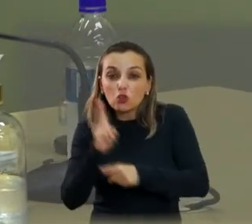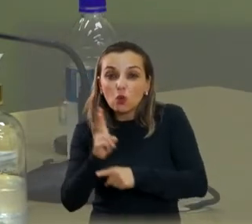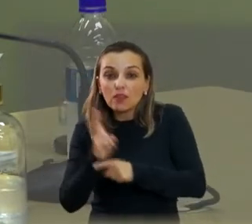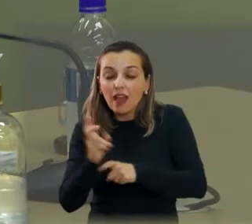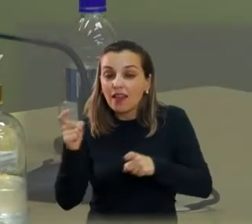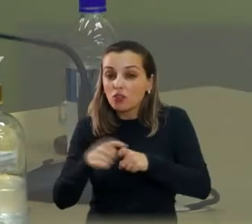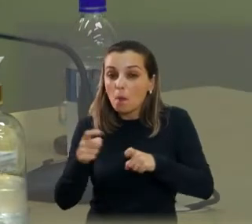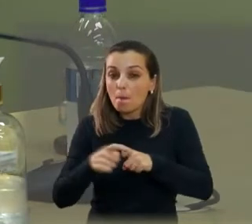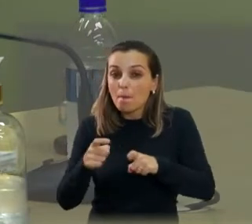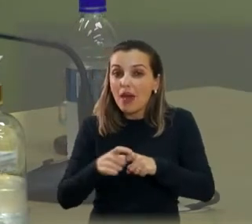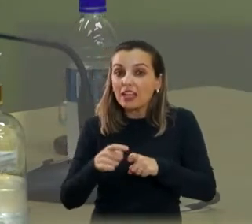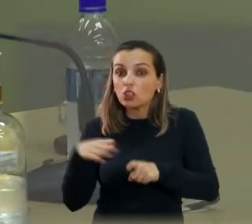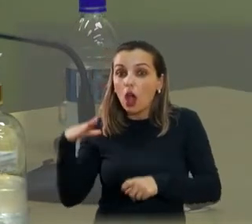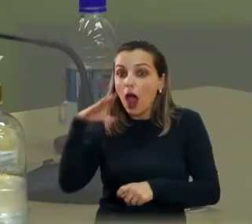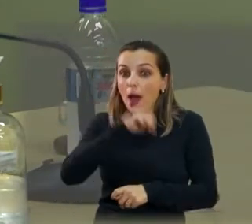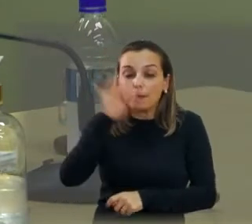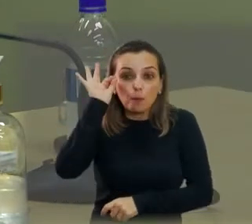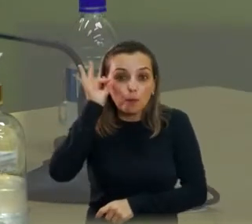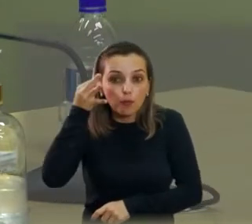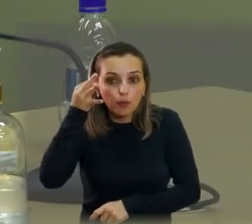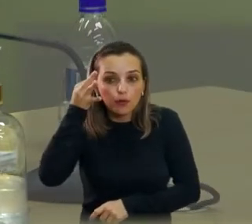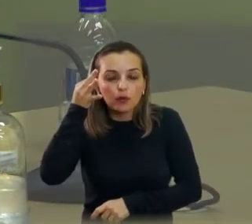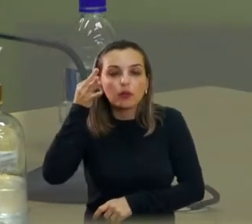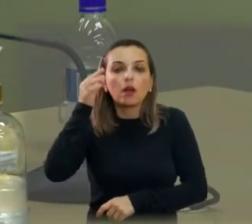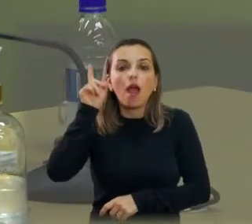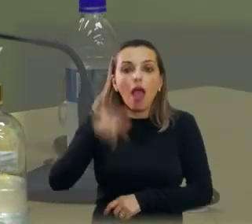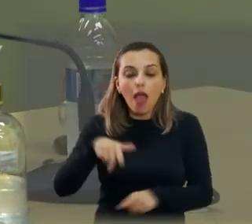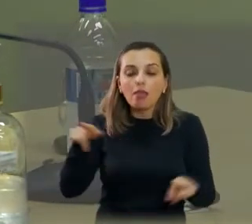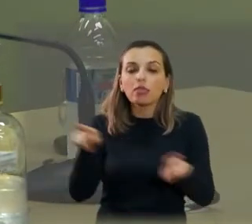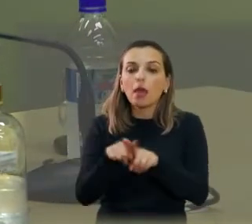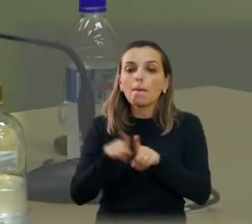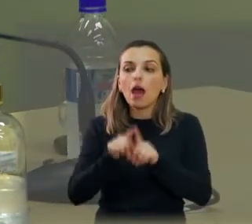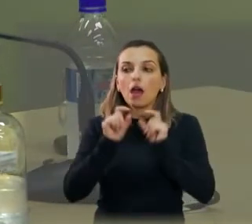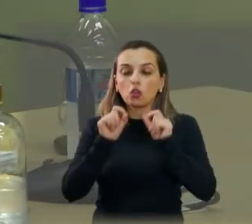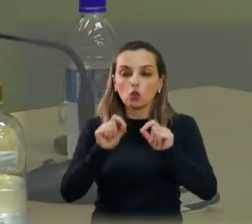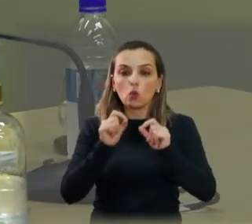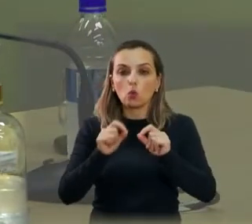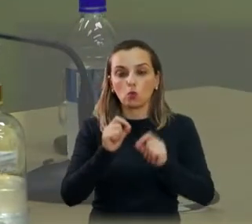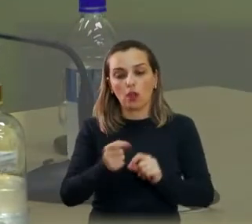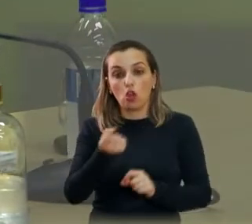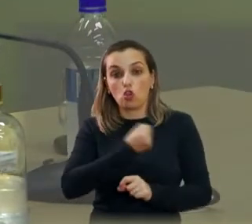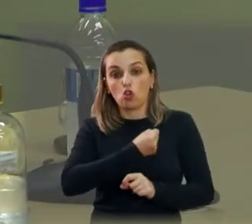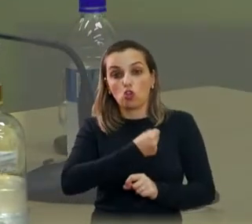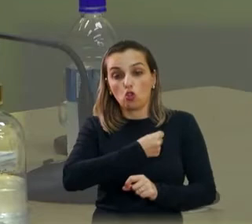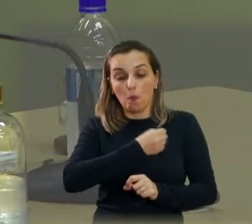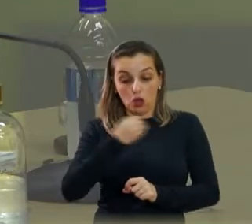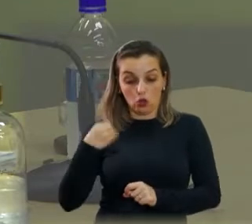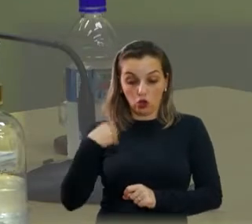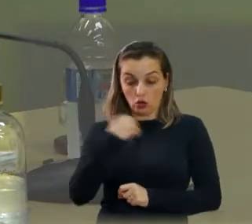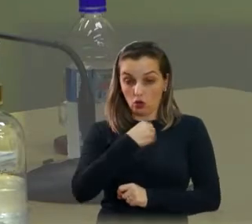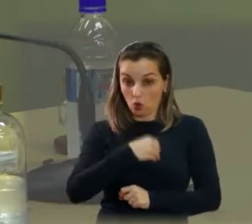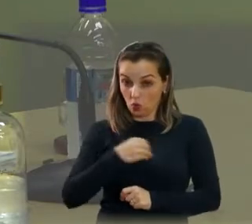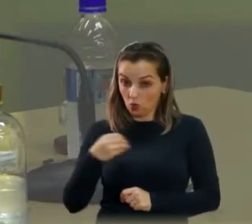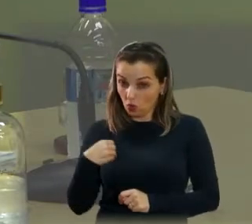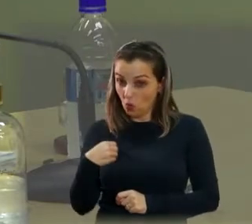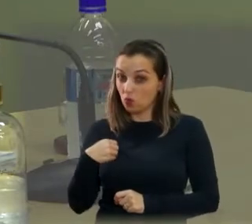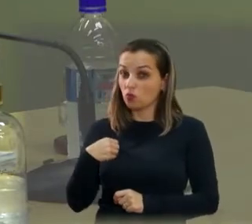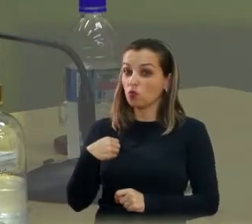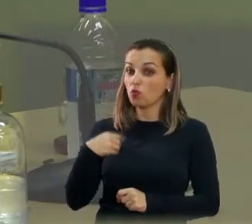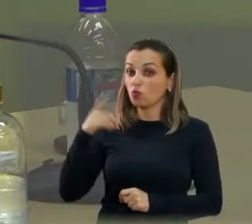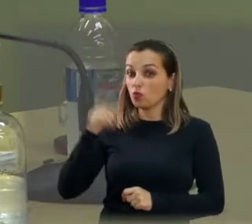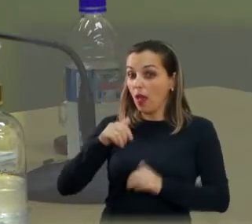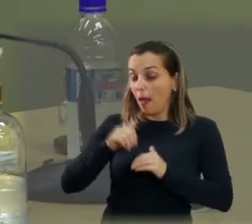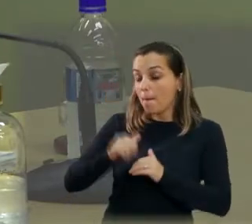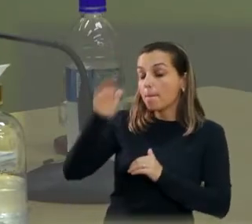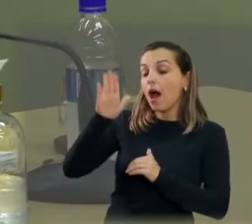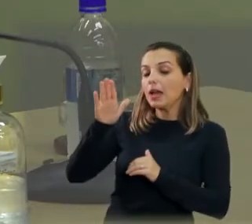e de enfermagem imediatos, fazendo com que, além do aumento do número de consultas, que já leva um número maior